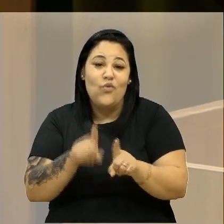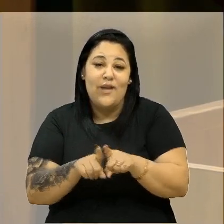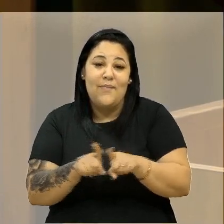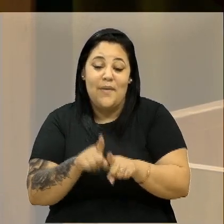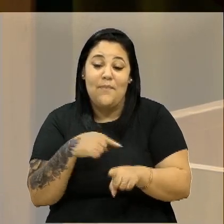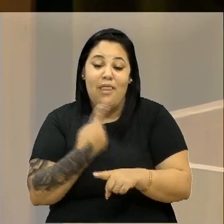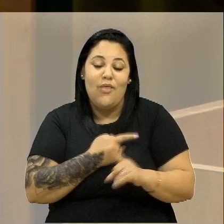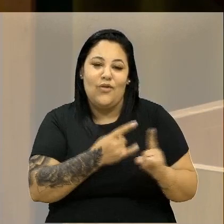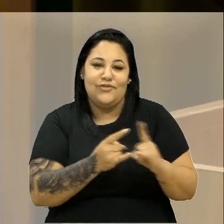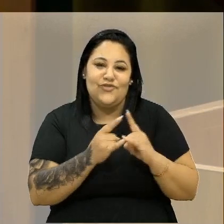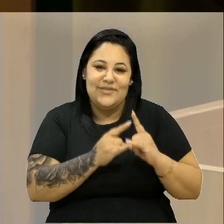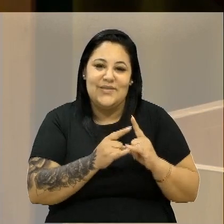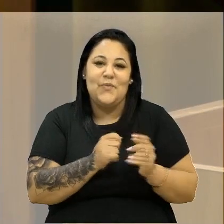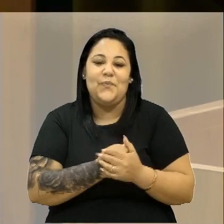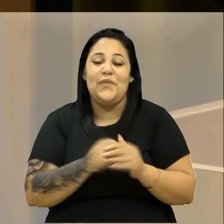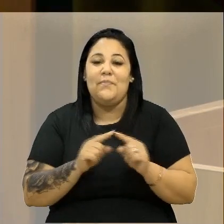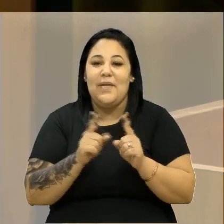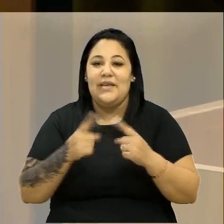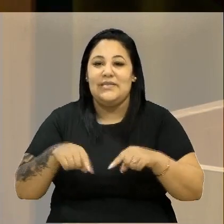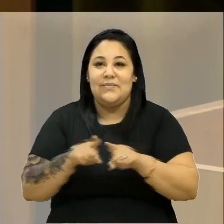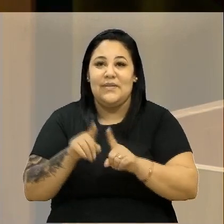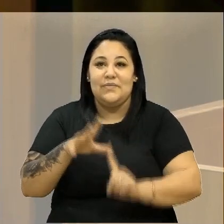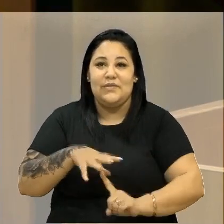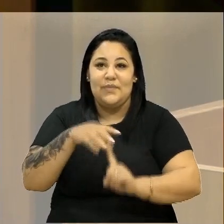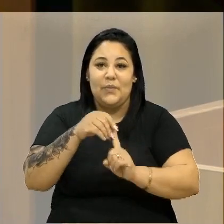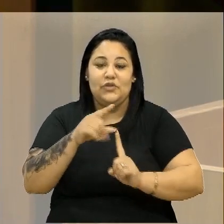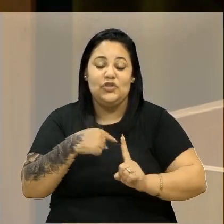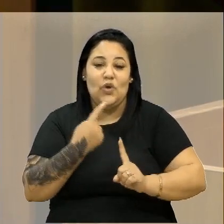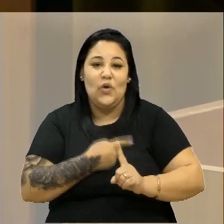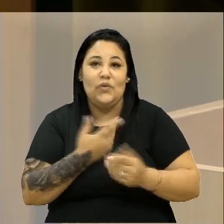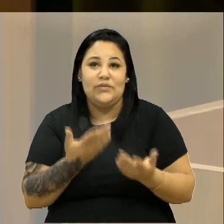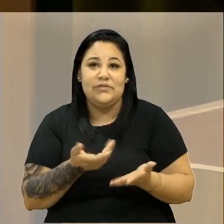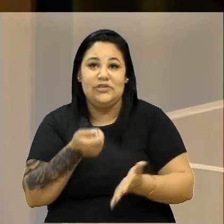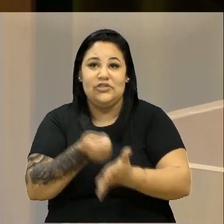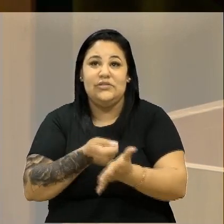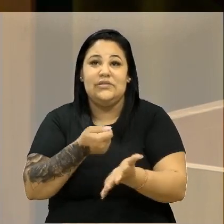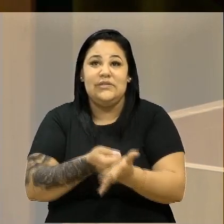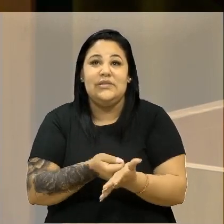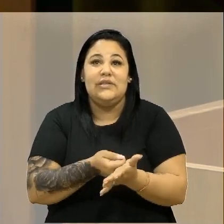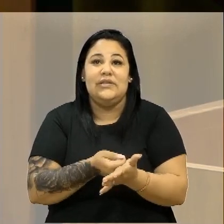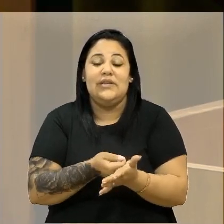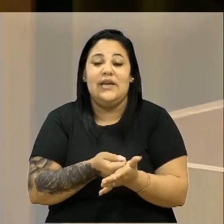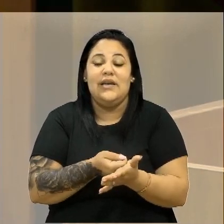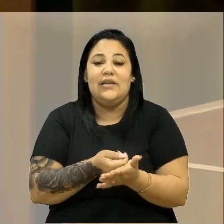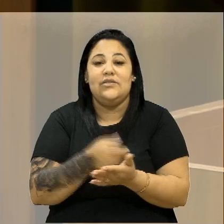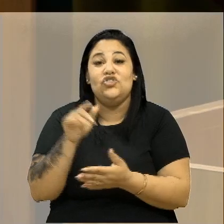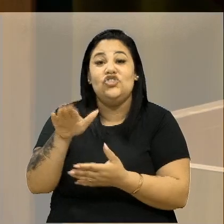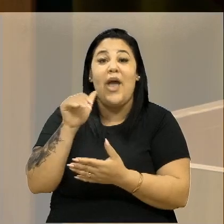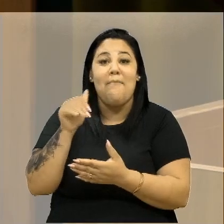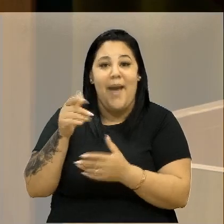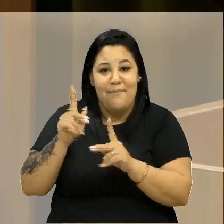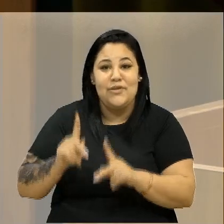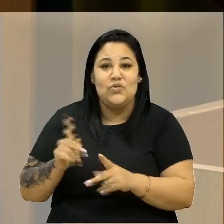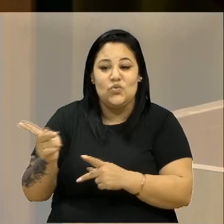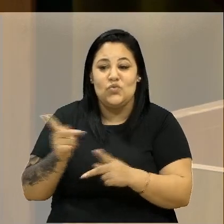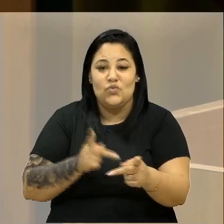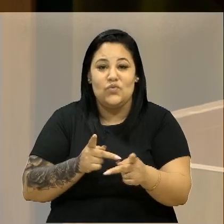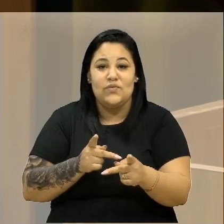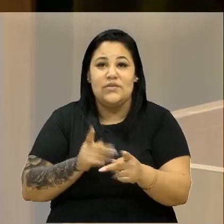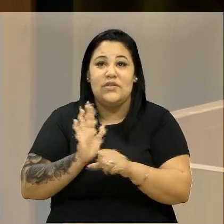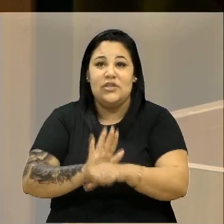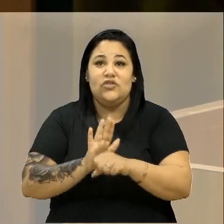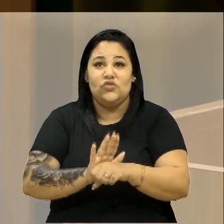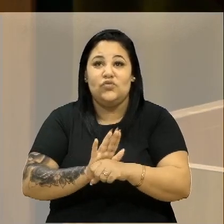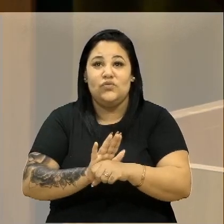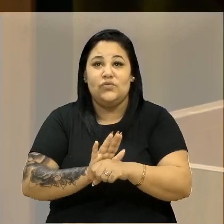nossa instituição. Mas, acima disso, a gente procura colaboradores que nos auxiliem com essa visão, né? Essa visão de construir a